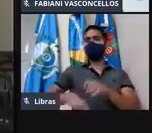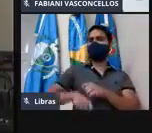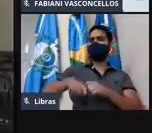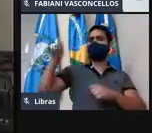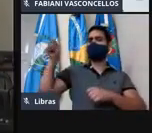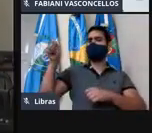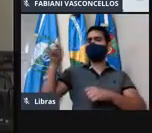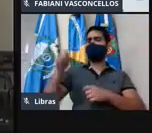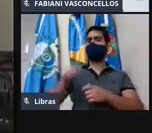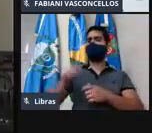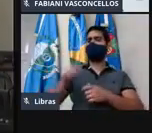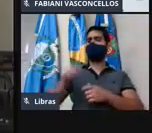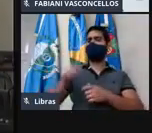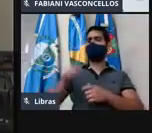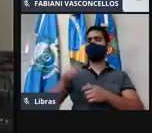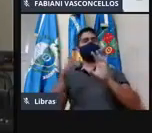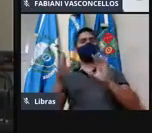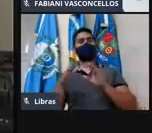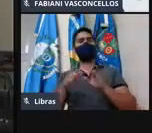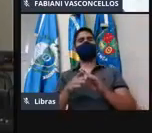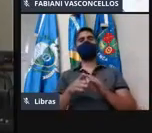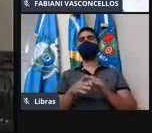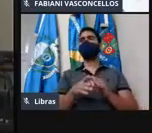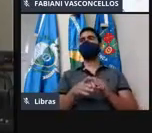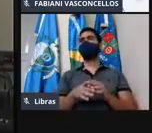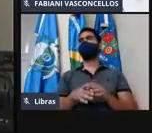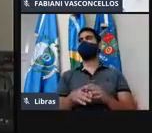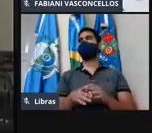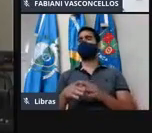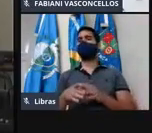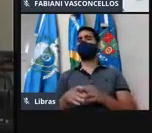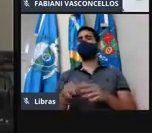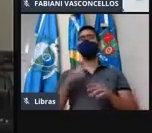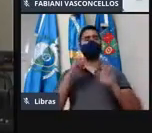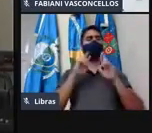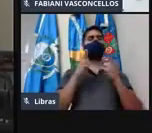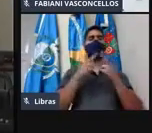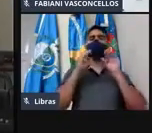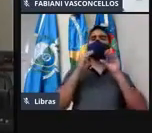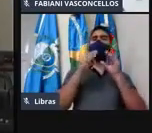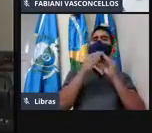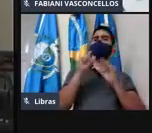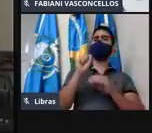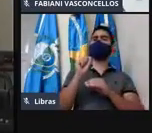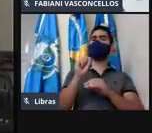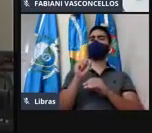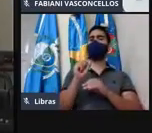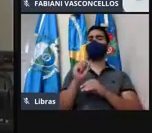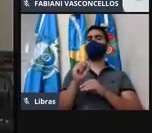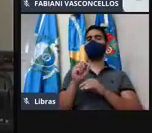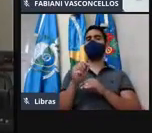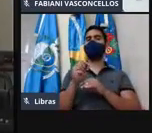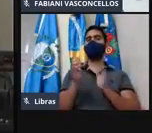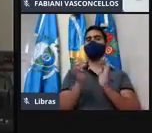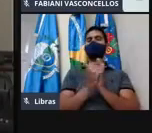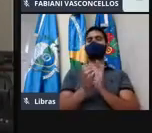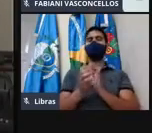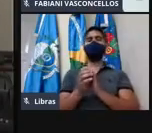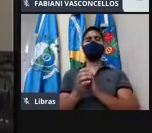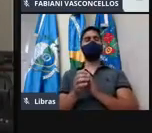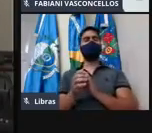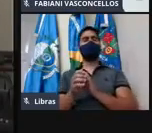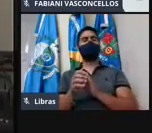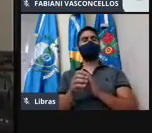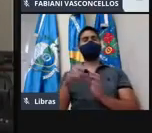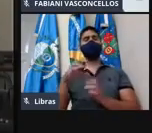a flexibilização, o vereador Rafael lembra, o dia que nós tivemos na última reunião lá do Conselho Gestor de Crise, a gente